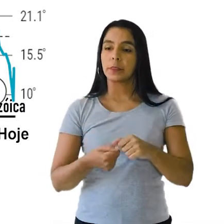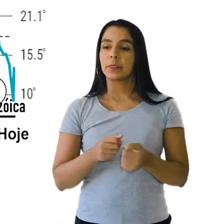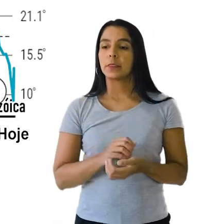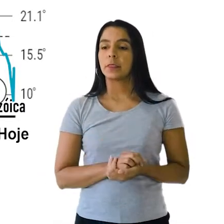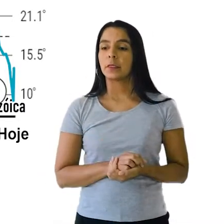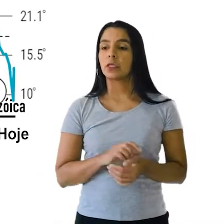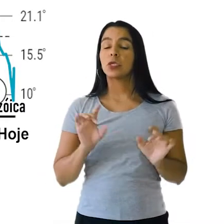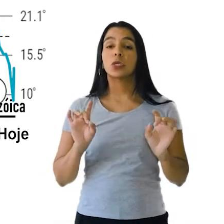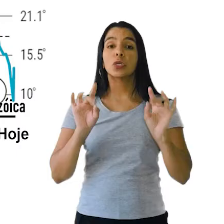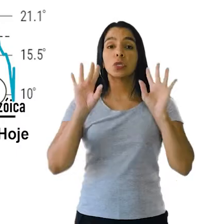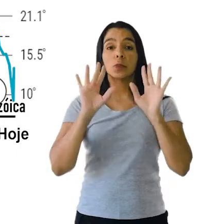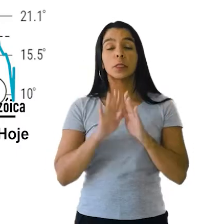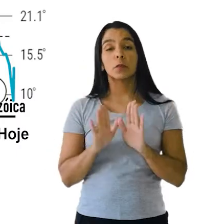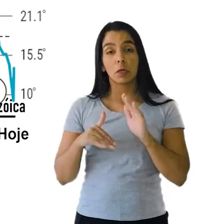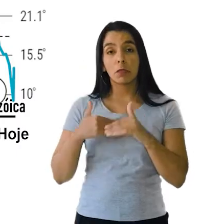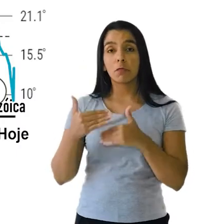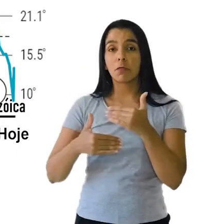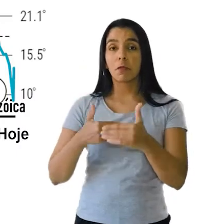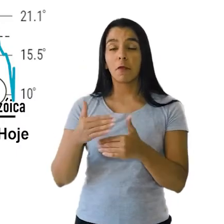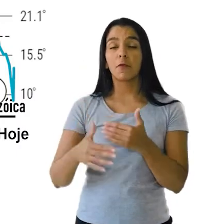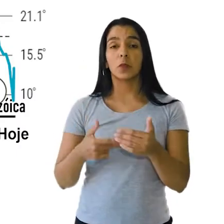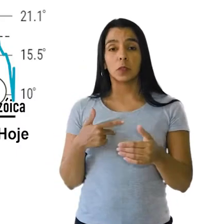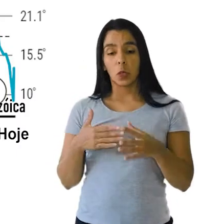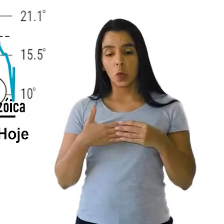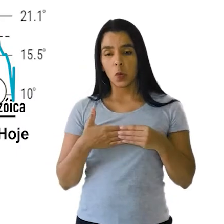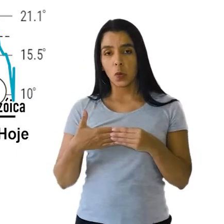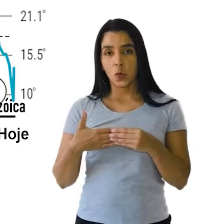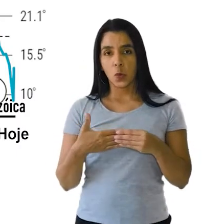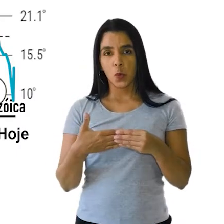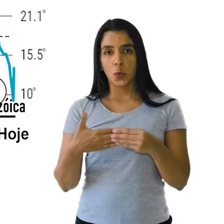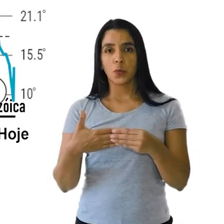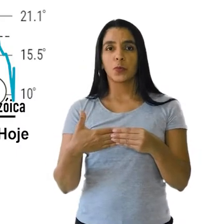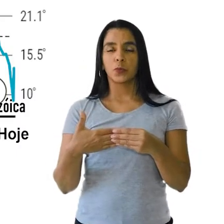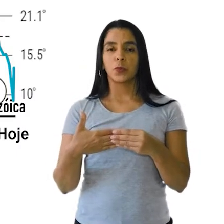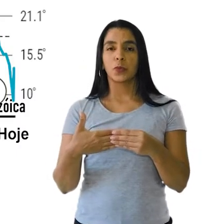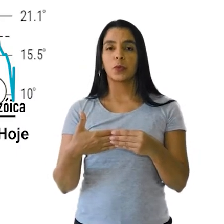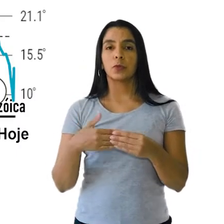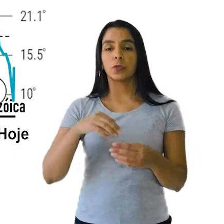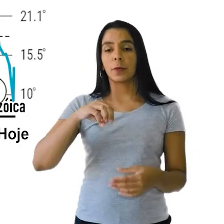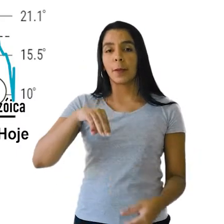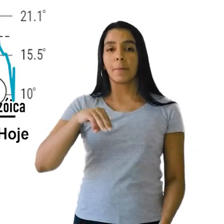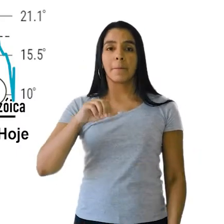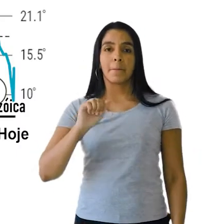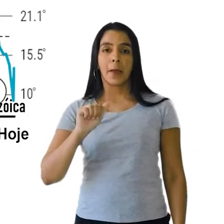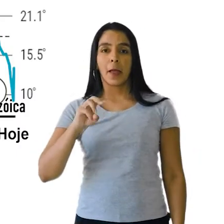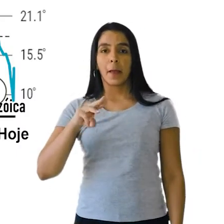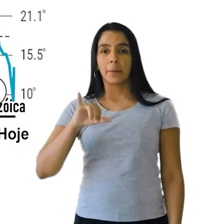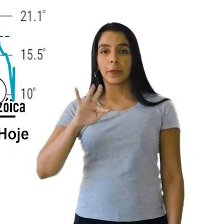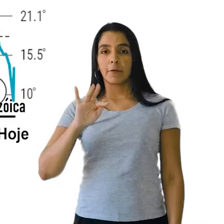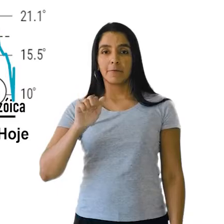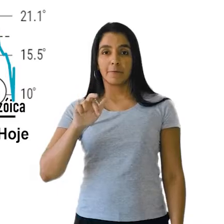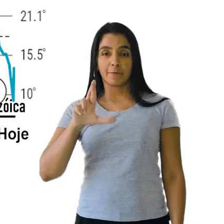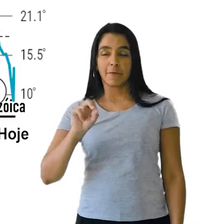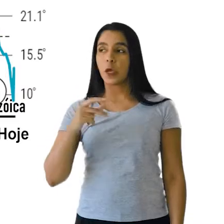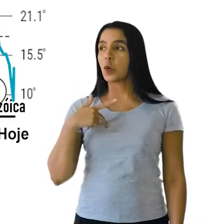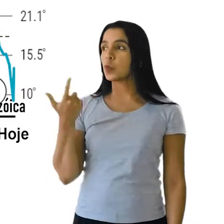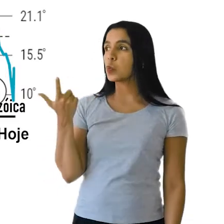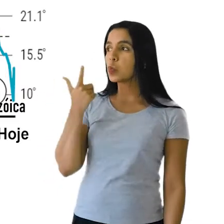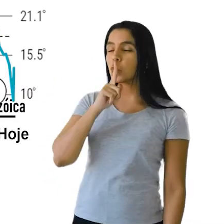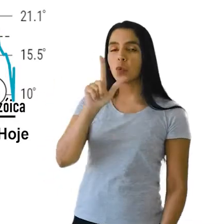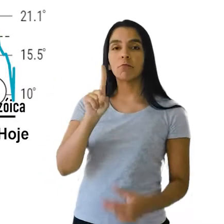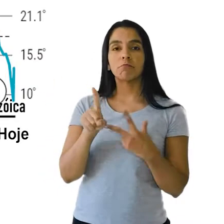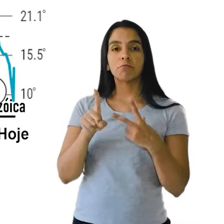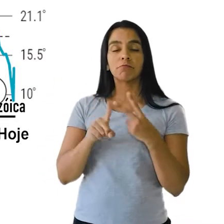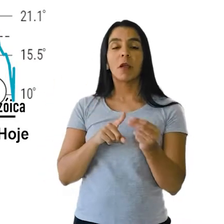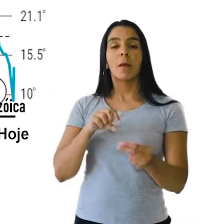chave da evolução do nosso planeta, e especialmente da evolução que conduz aos mamíferos,